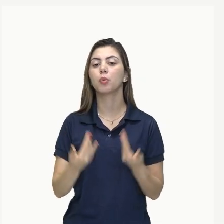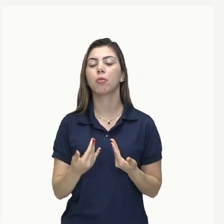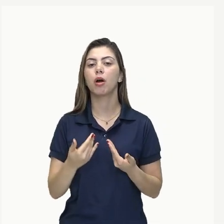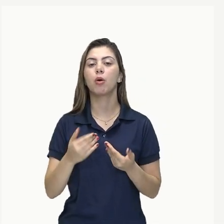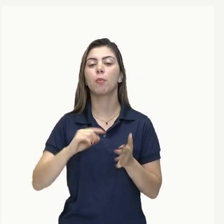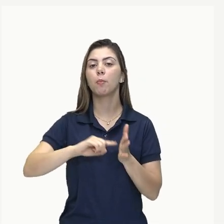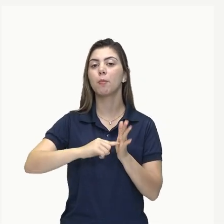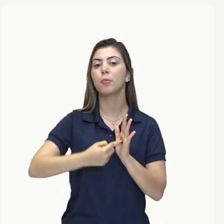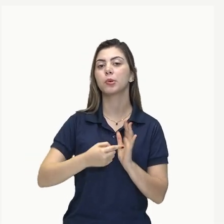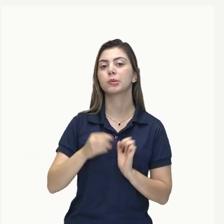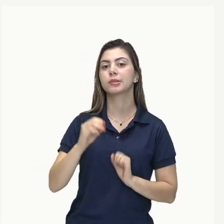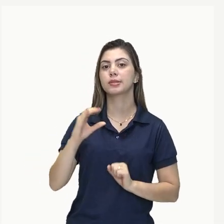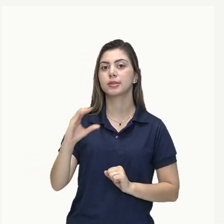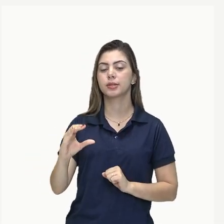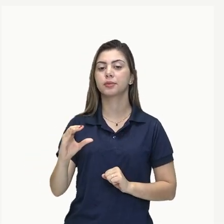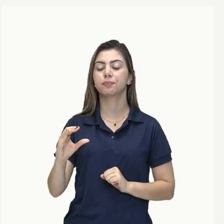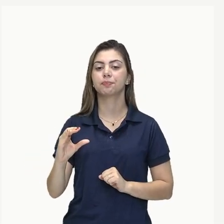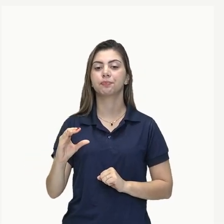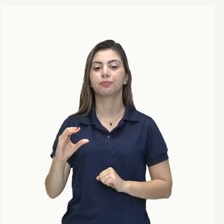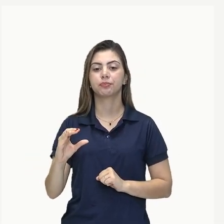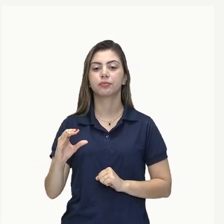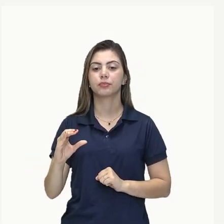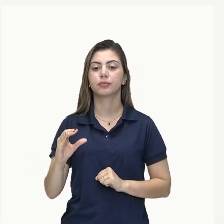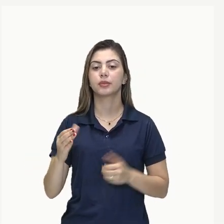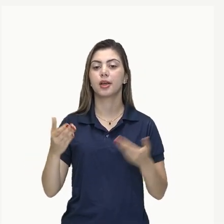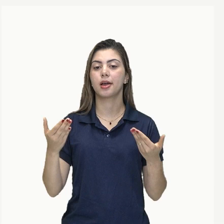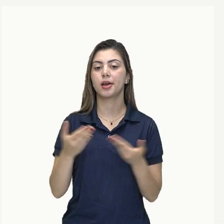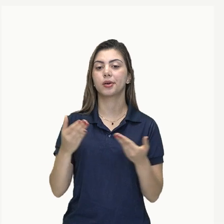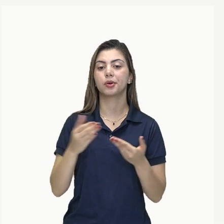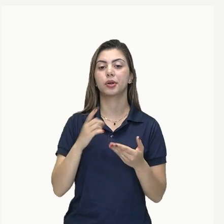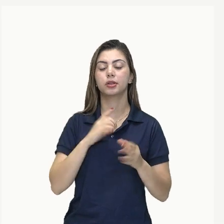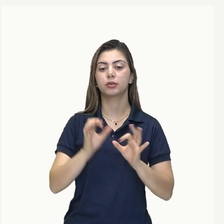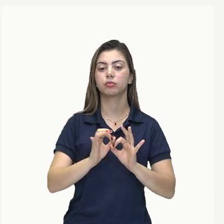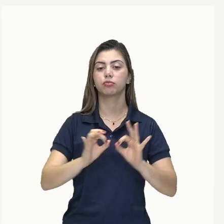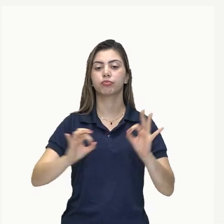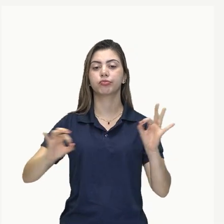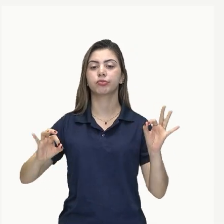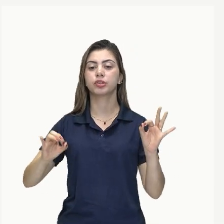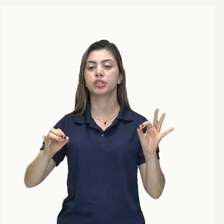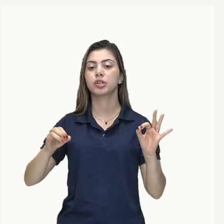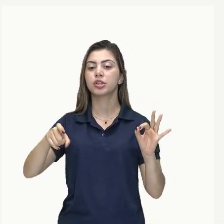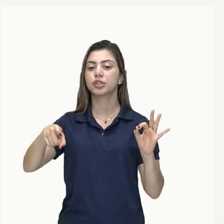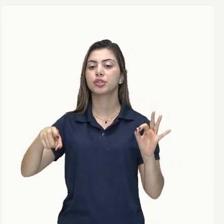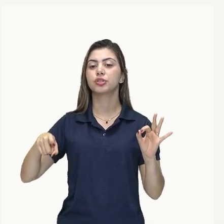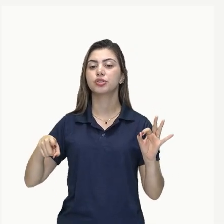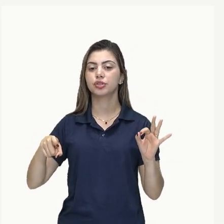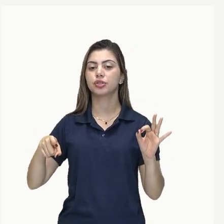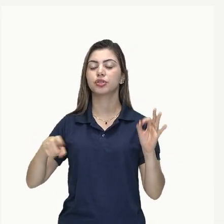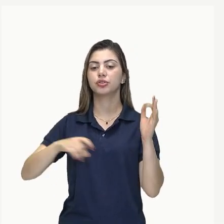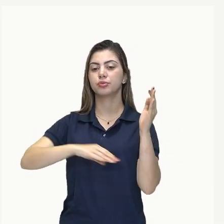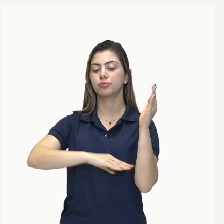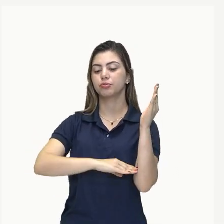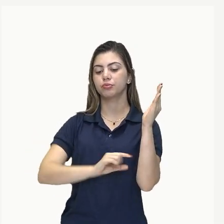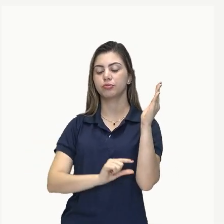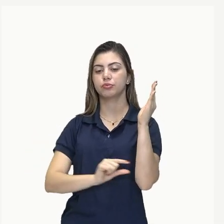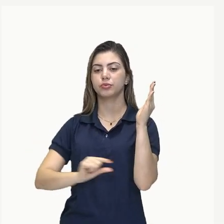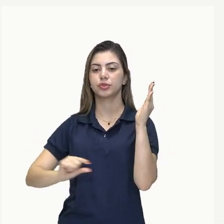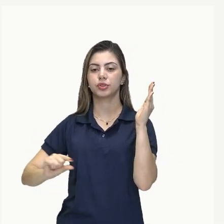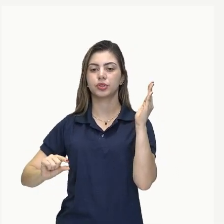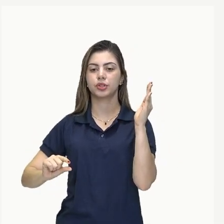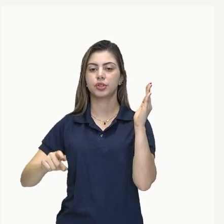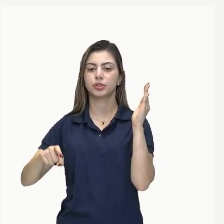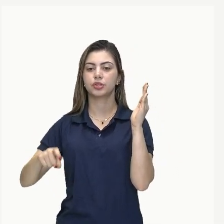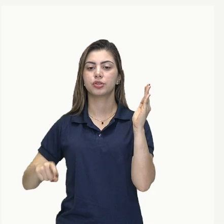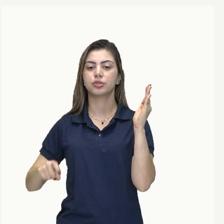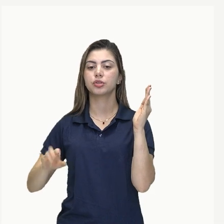C, vamos verificar qual é a posição dele no eixo X, ó. Traçando aqui, ó. Ele está